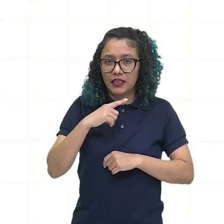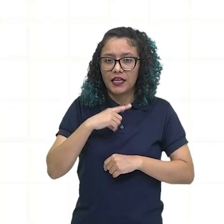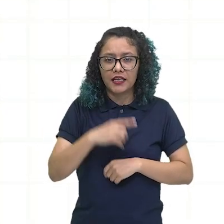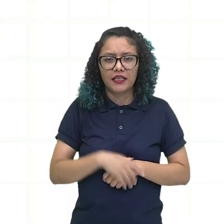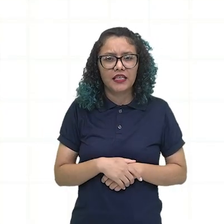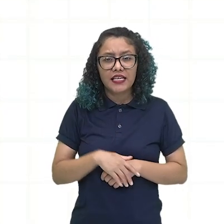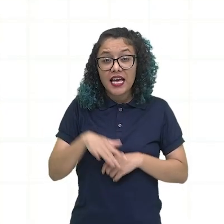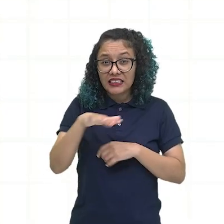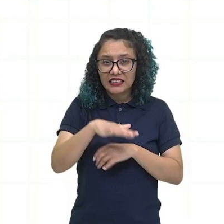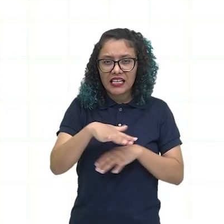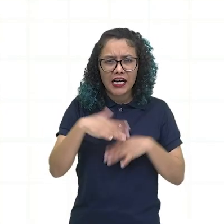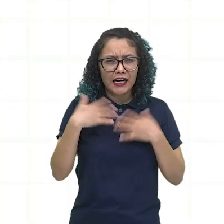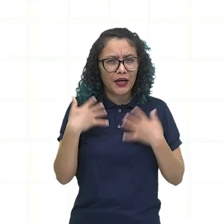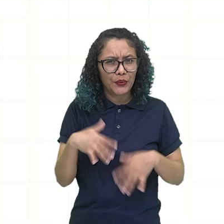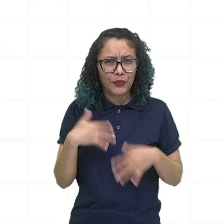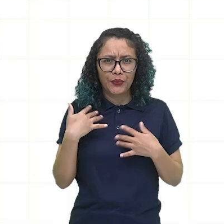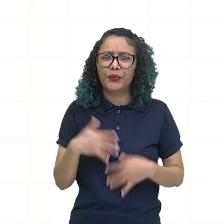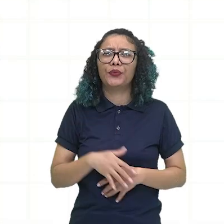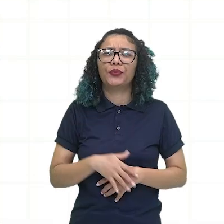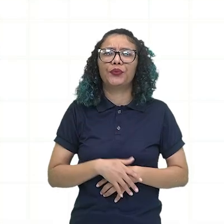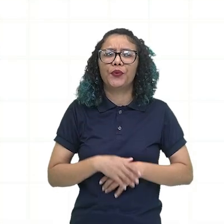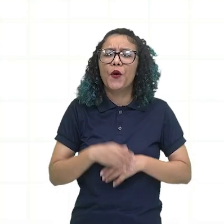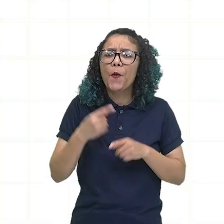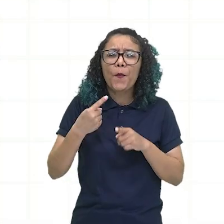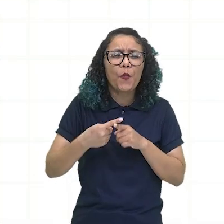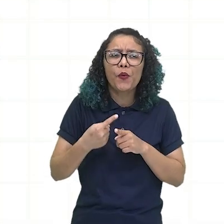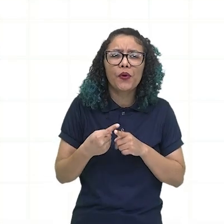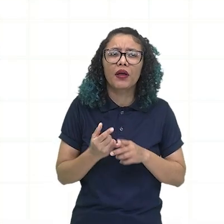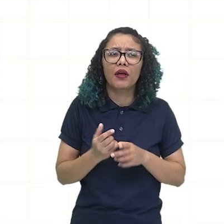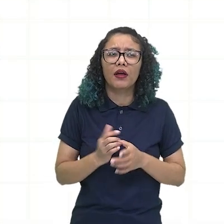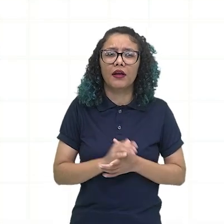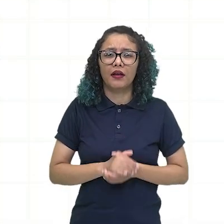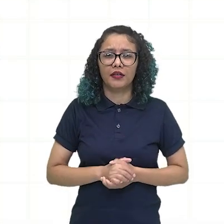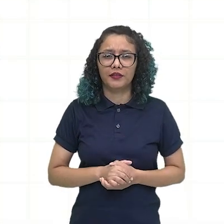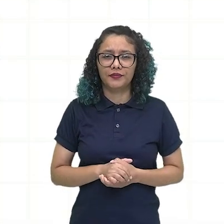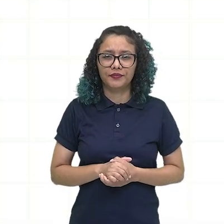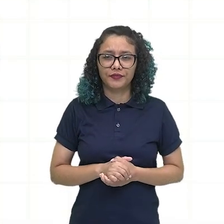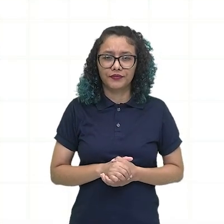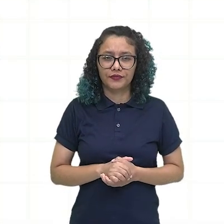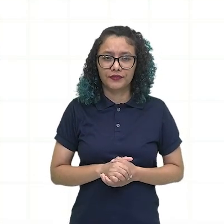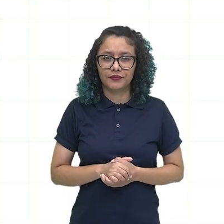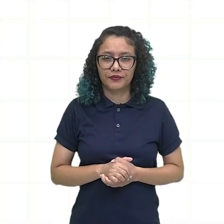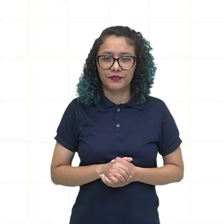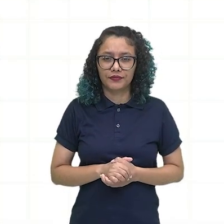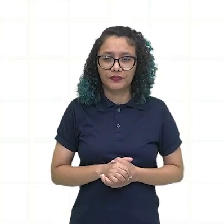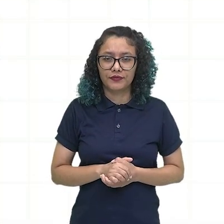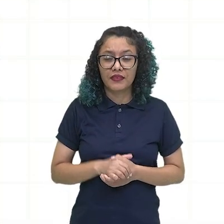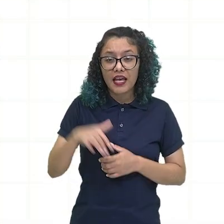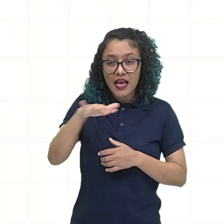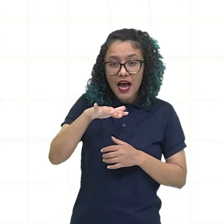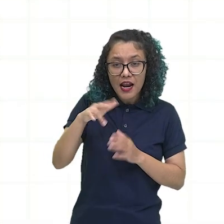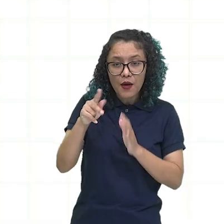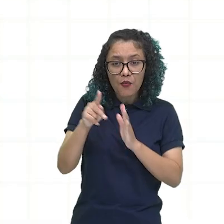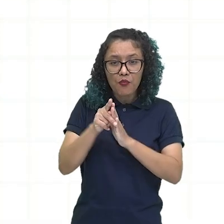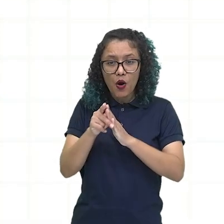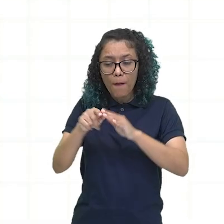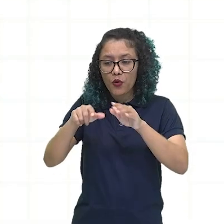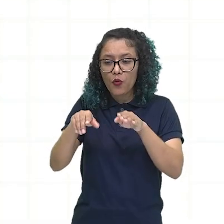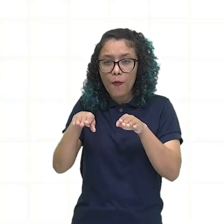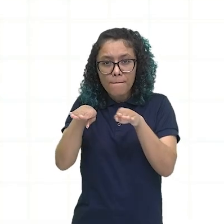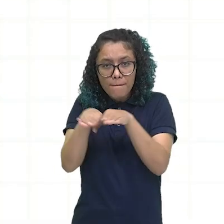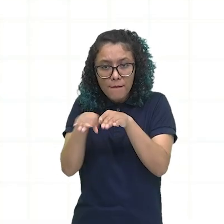incrível que eu estou falando para vocês, é porque, olha só, placas das Filipinas,